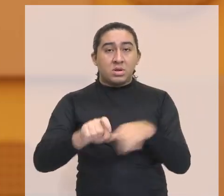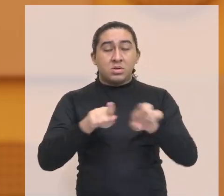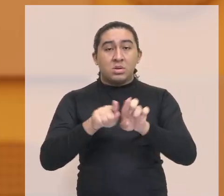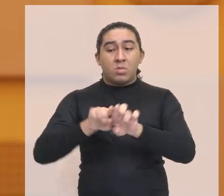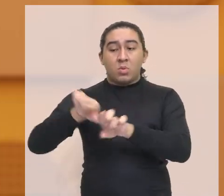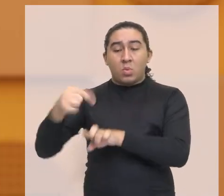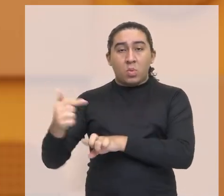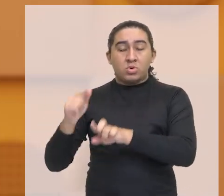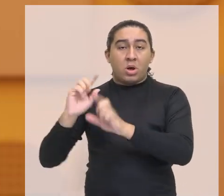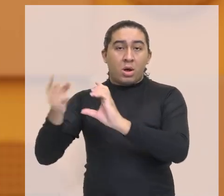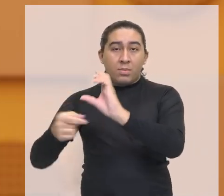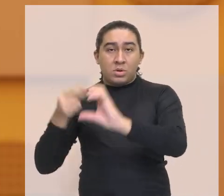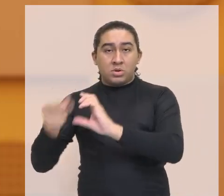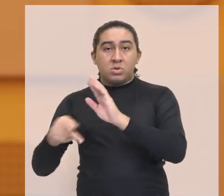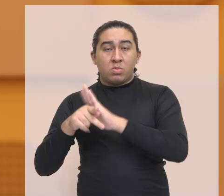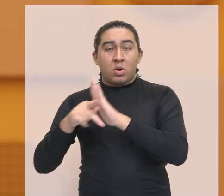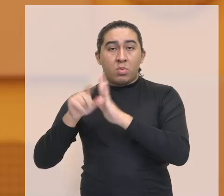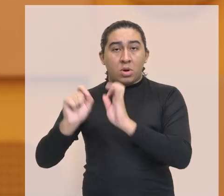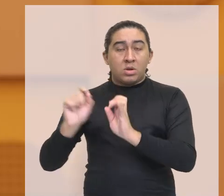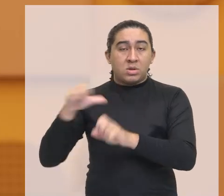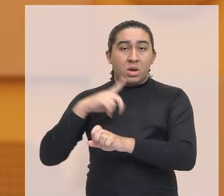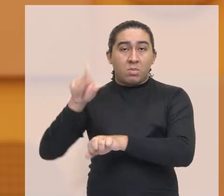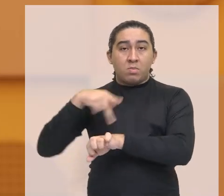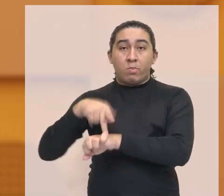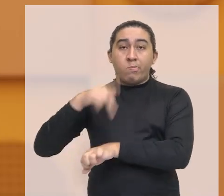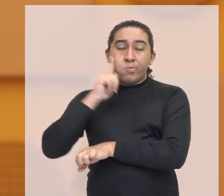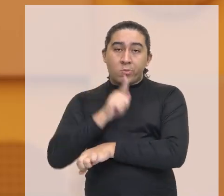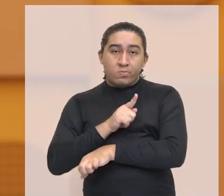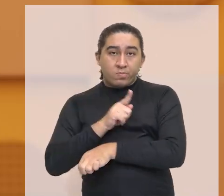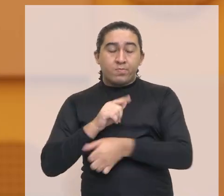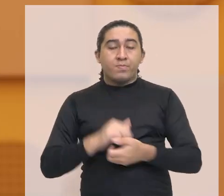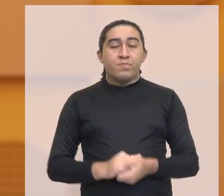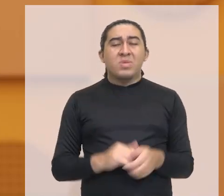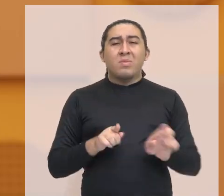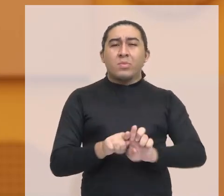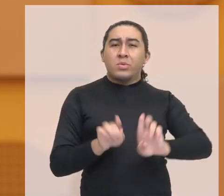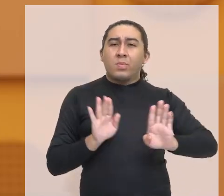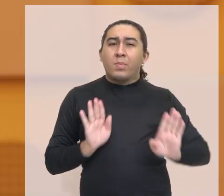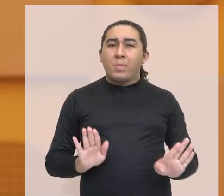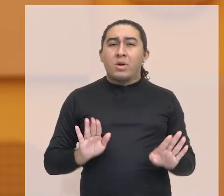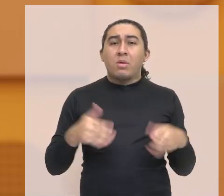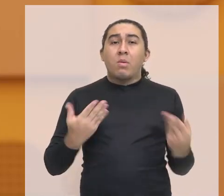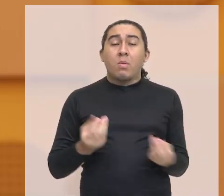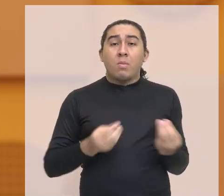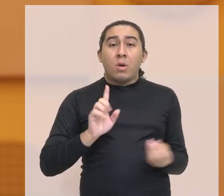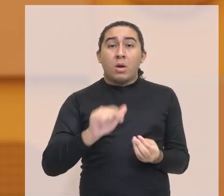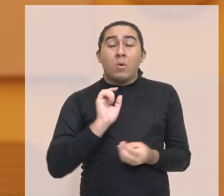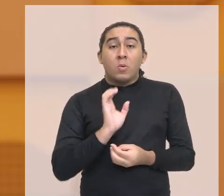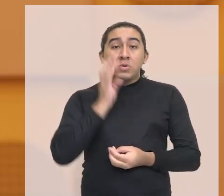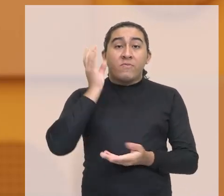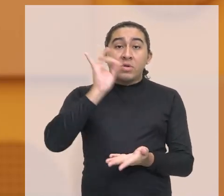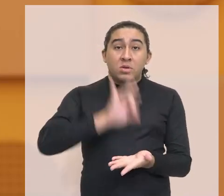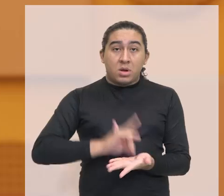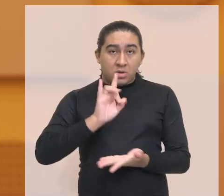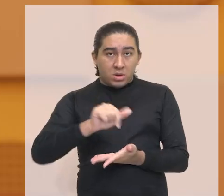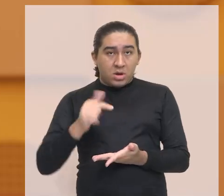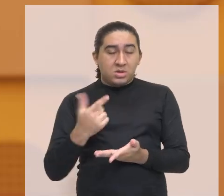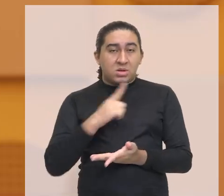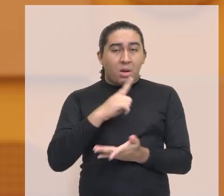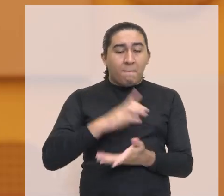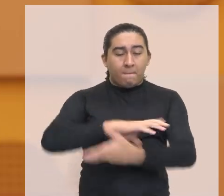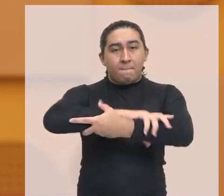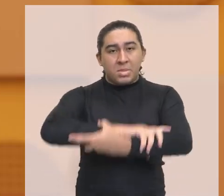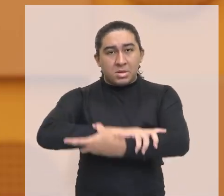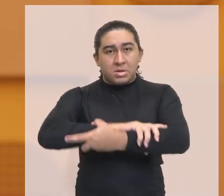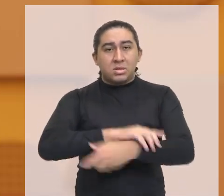e capitalistas, capitaneados pelos Estados Unidos. Mas, professor, como é que foi de fato essa União